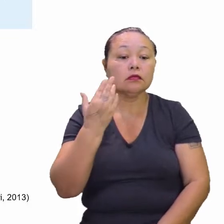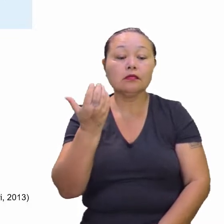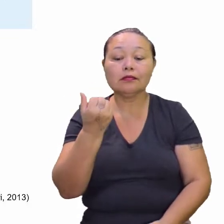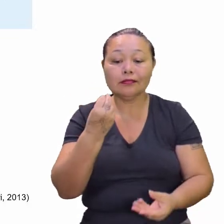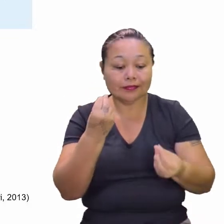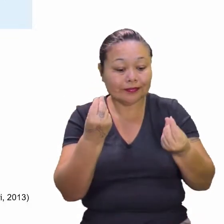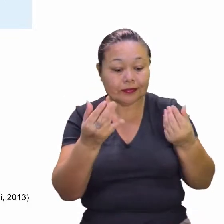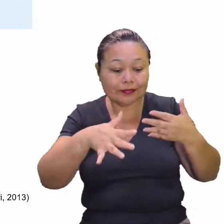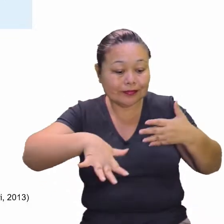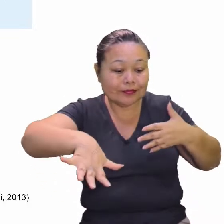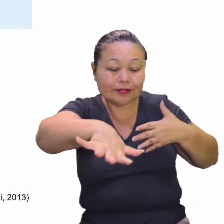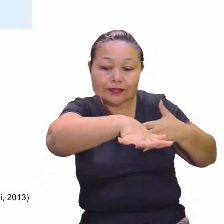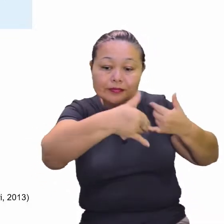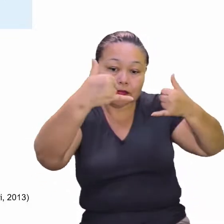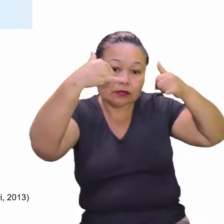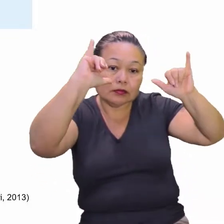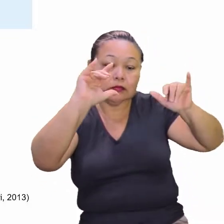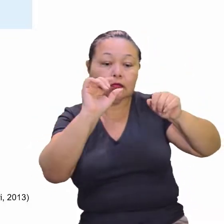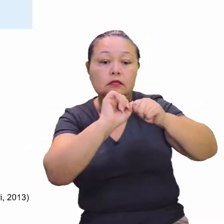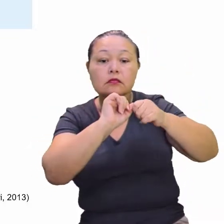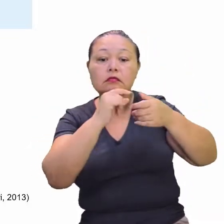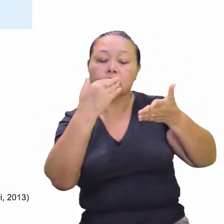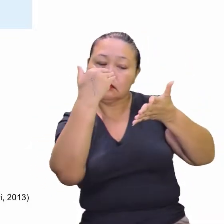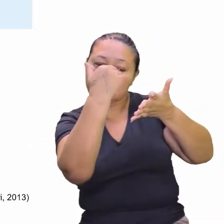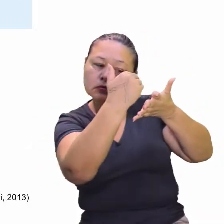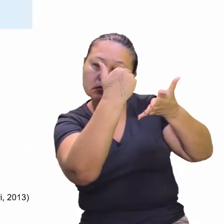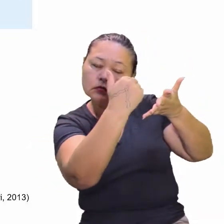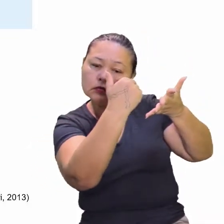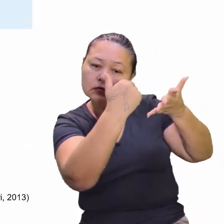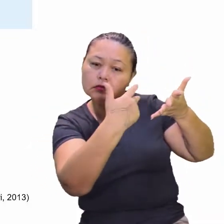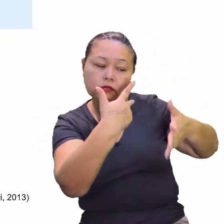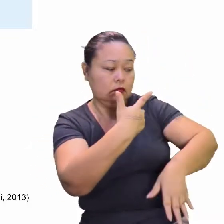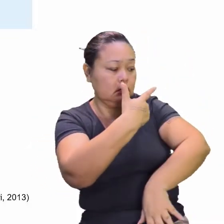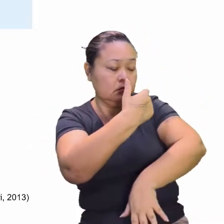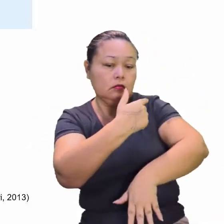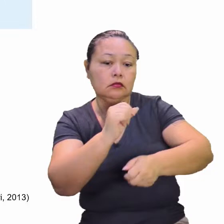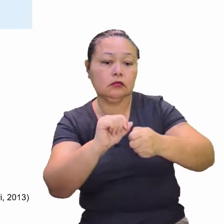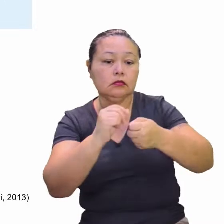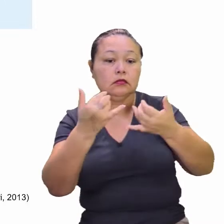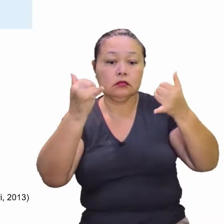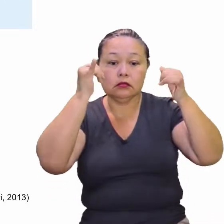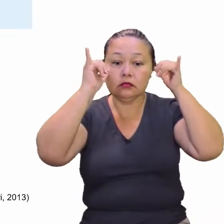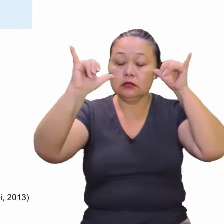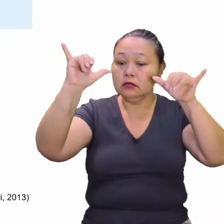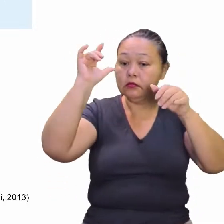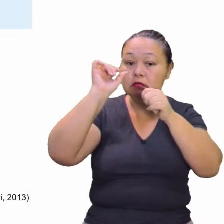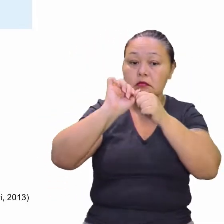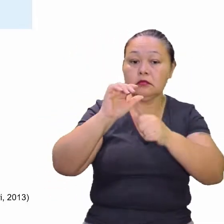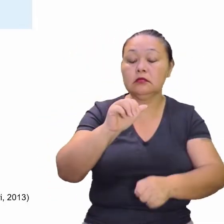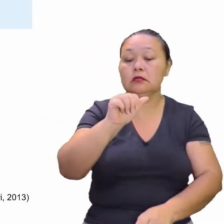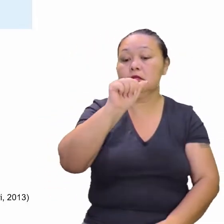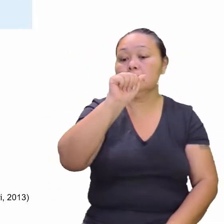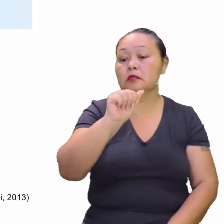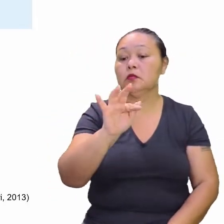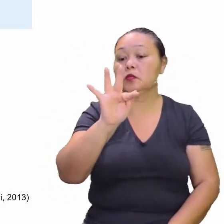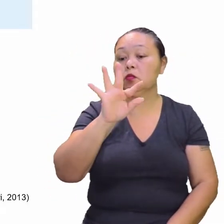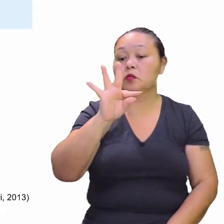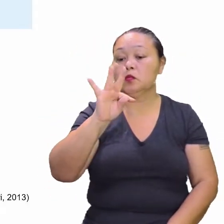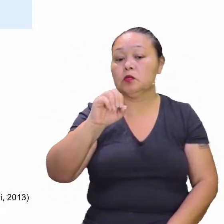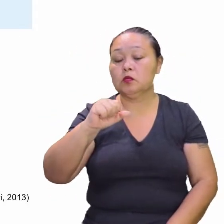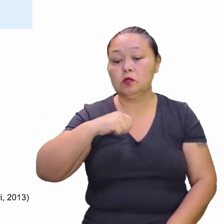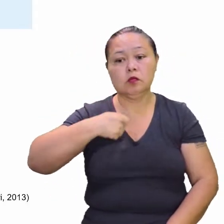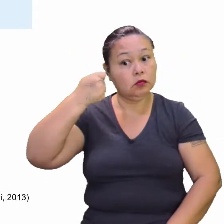a sanidade do rebanho, que vem cumprindo todas as etapas de vacinação contra a febre aftosa. E é bem rígido, né, professor